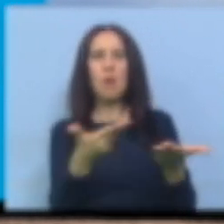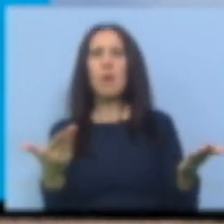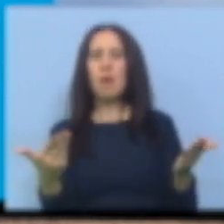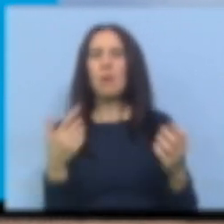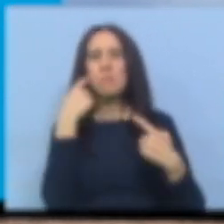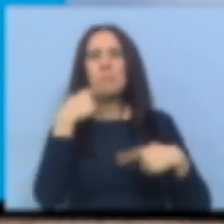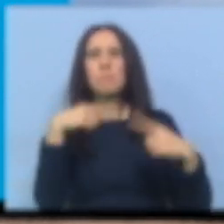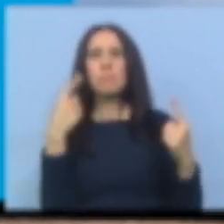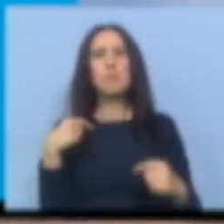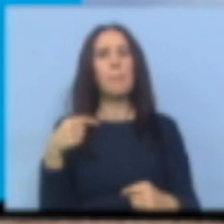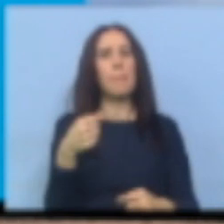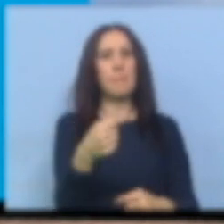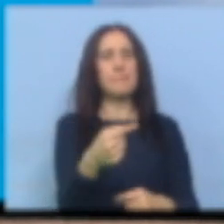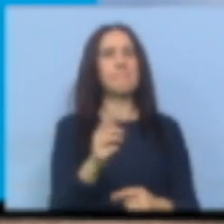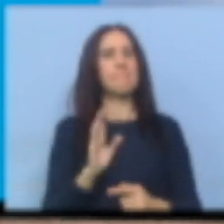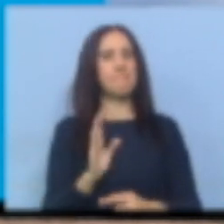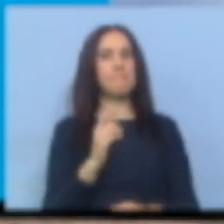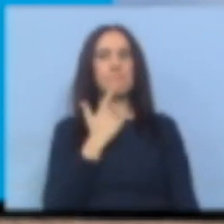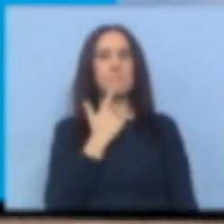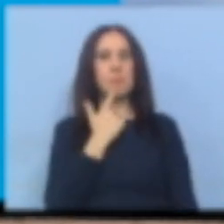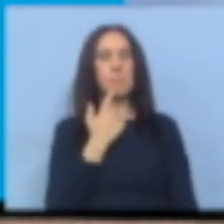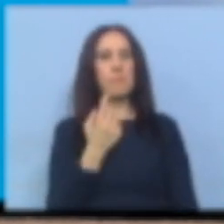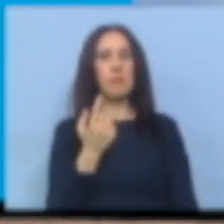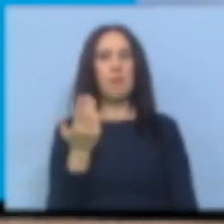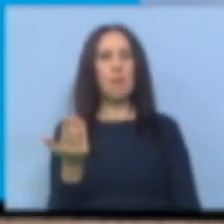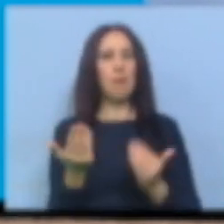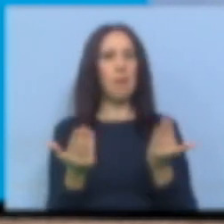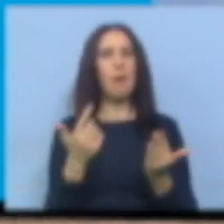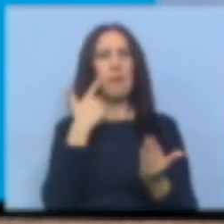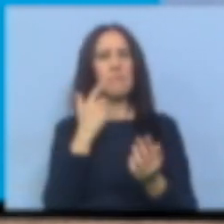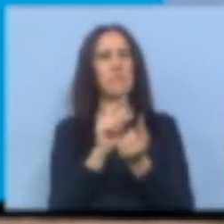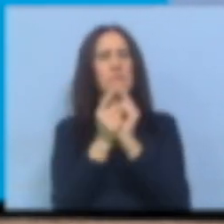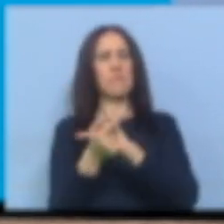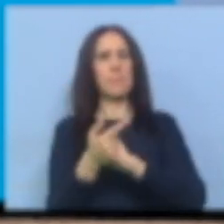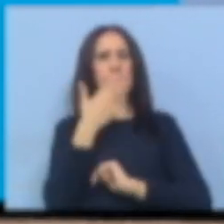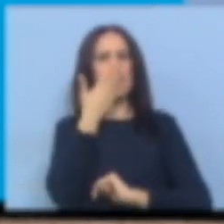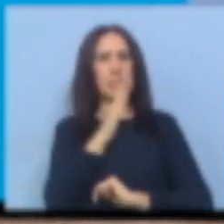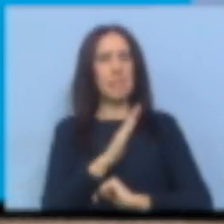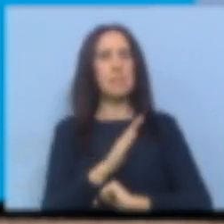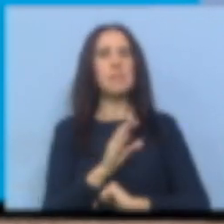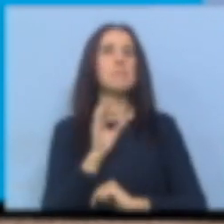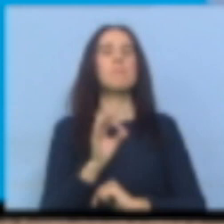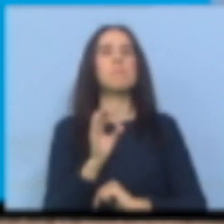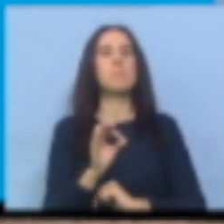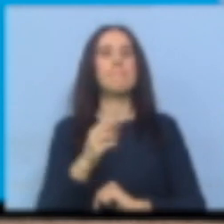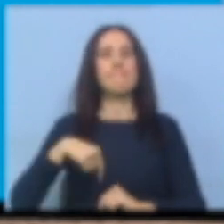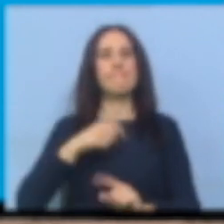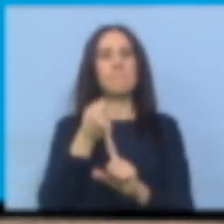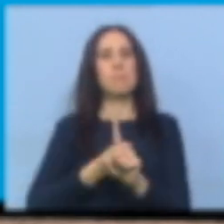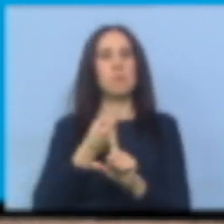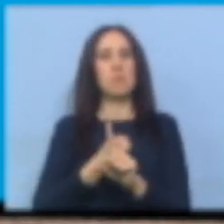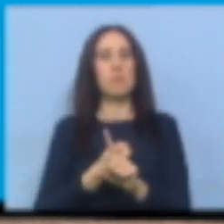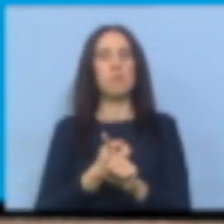agendas do nosso cotidiano. Portanto, perceber estes sinais que parecem sinais contraditórios é, no fundo, o nosso